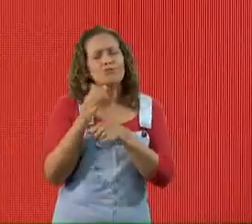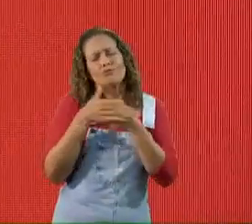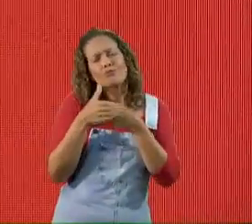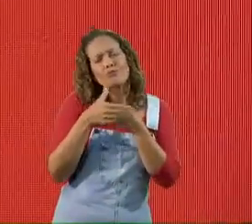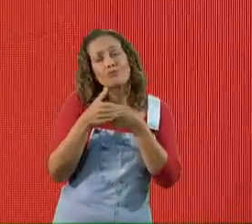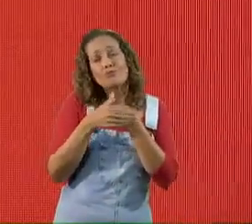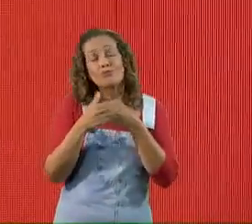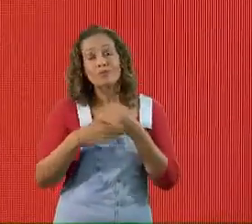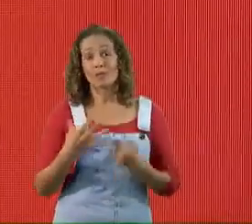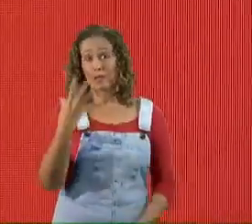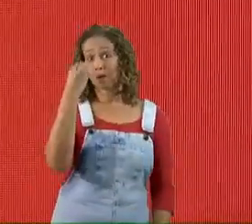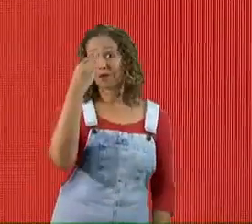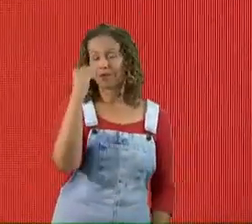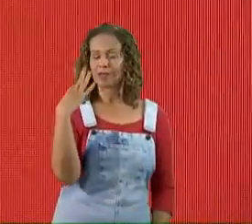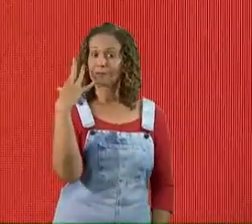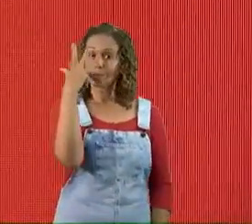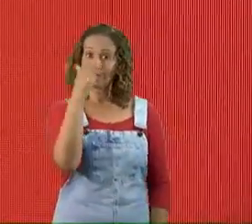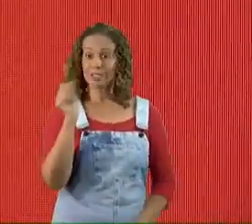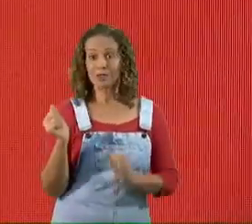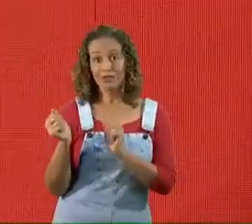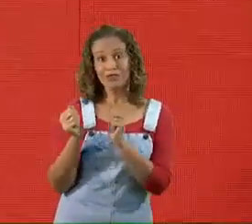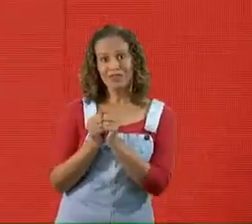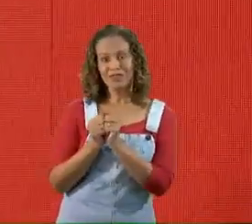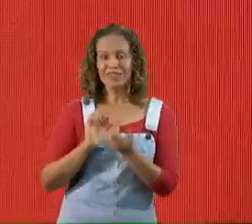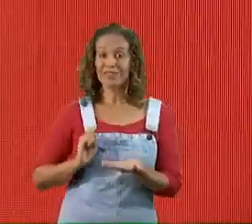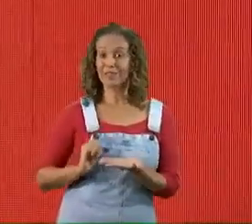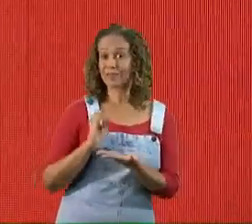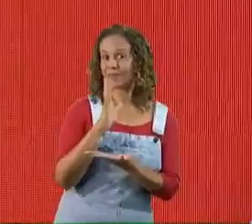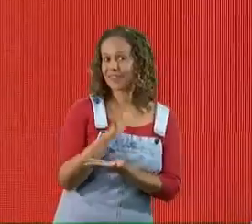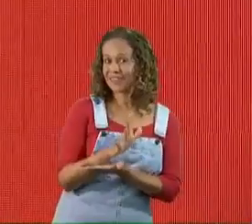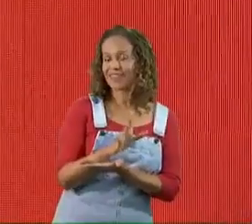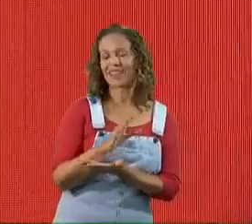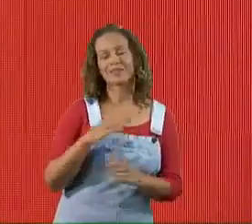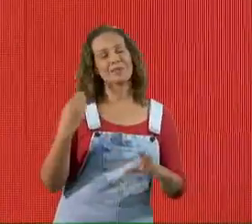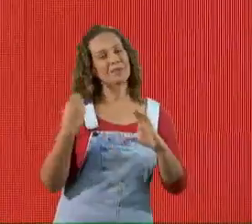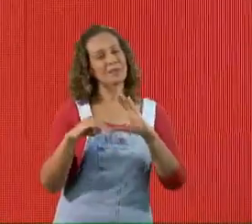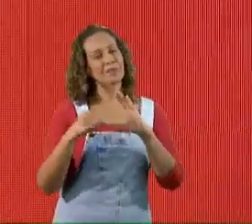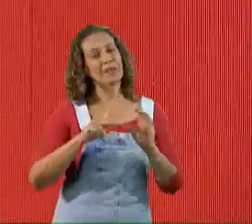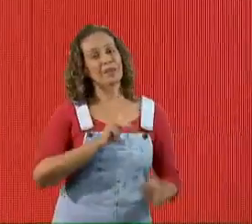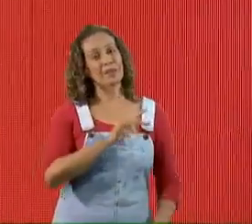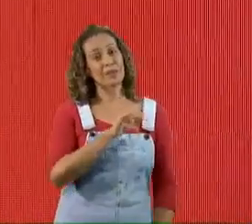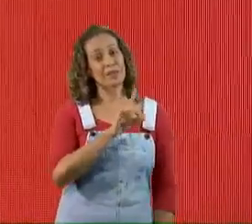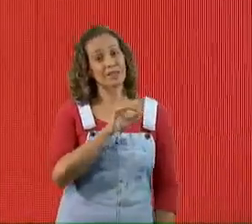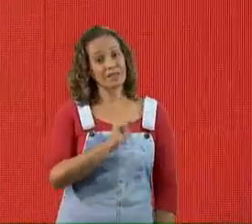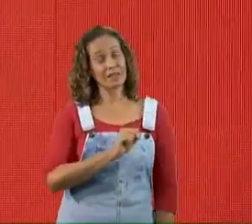foto bem bonita com ele, né? E vai mandar lá para o nosso e-mail,